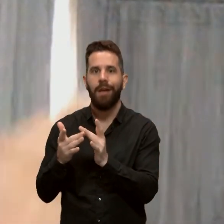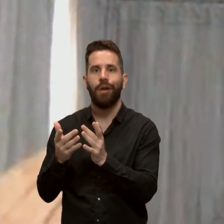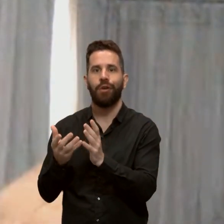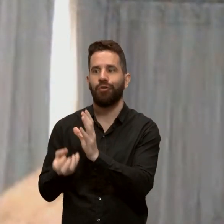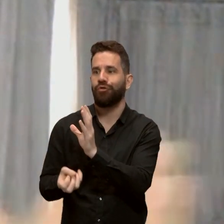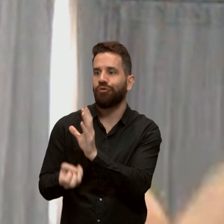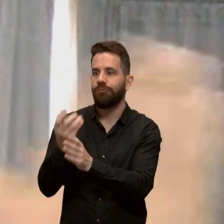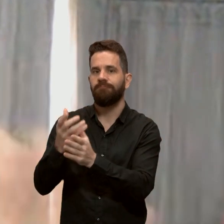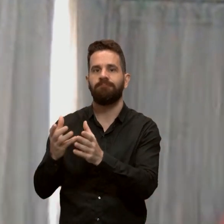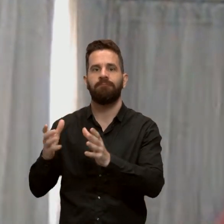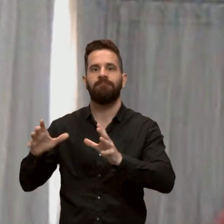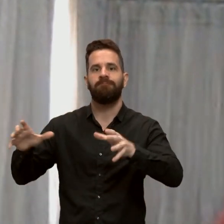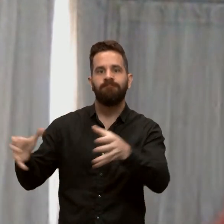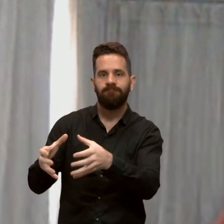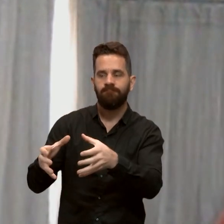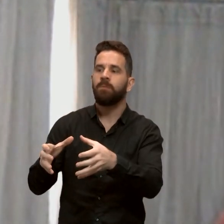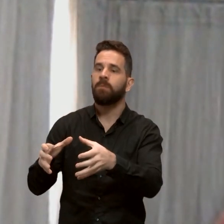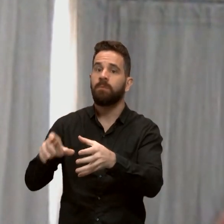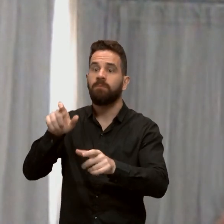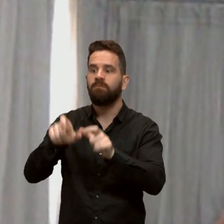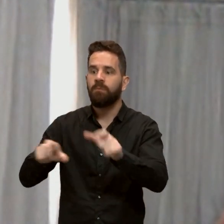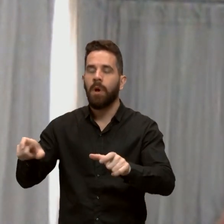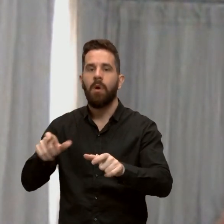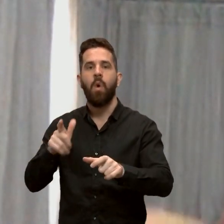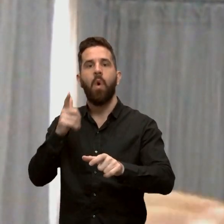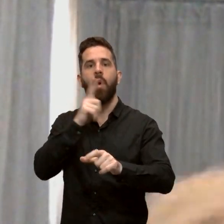que as pessoas tenham